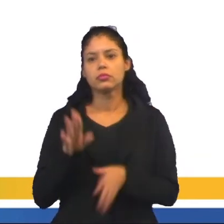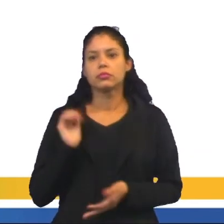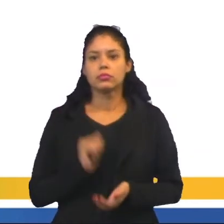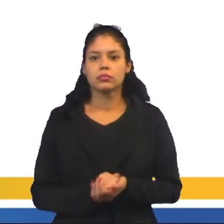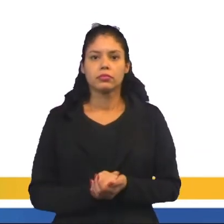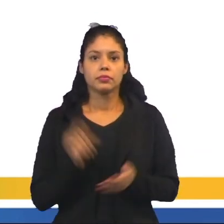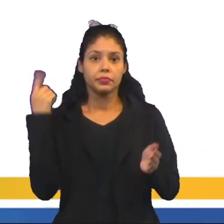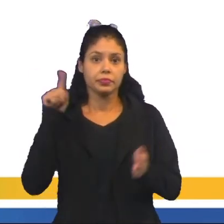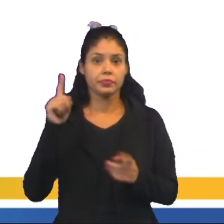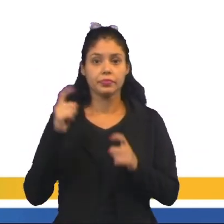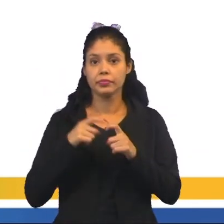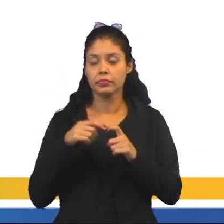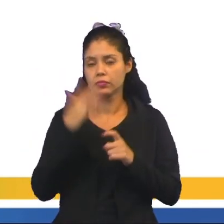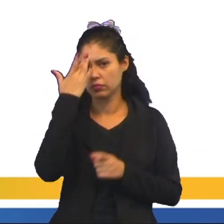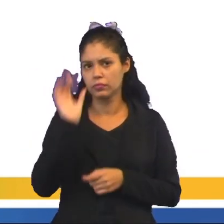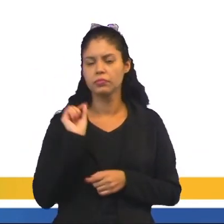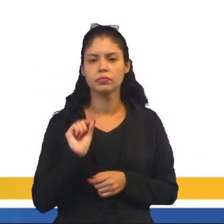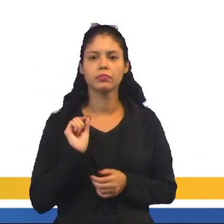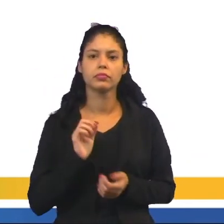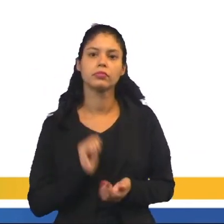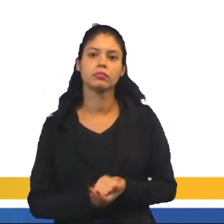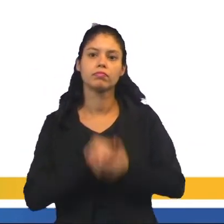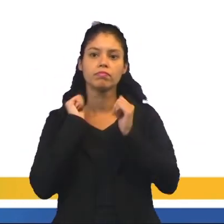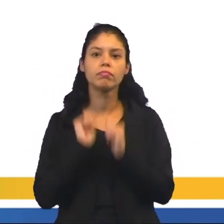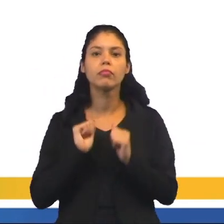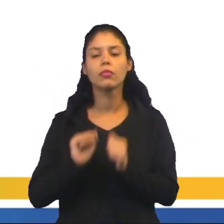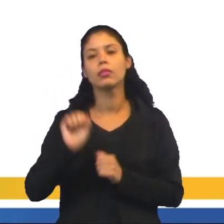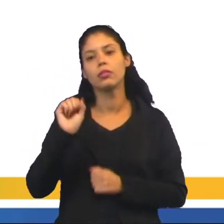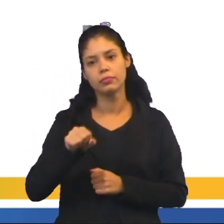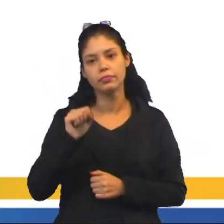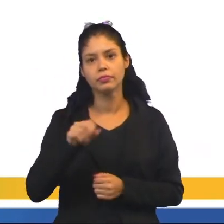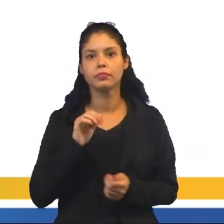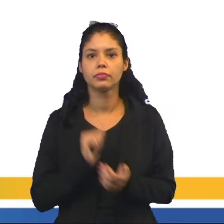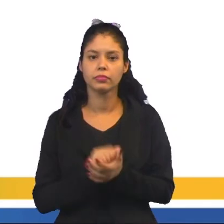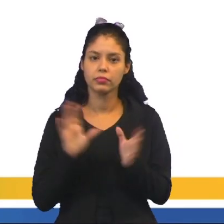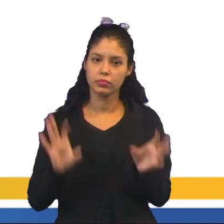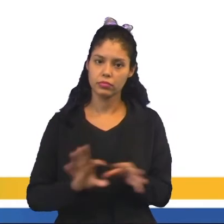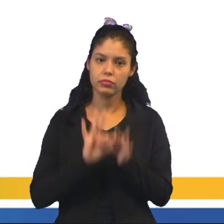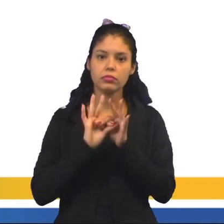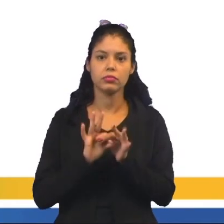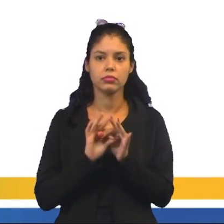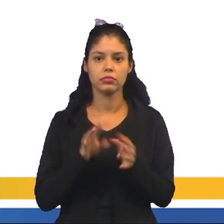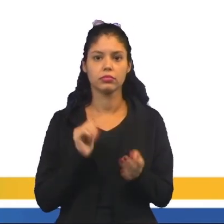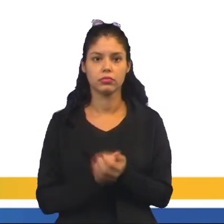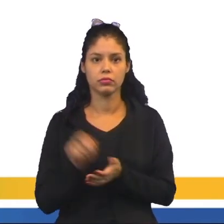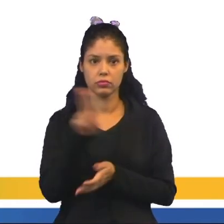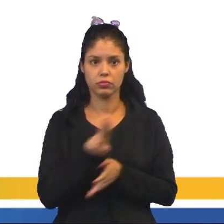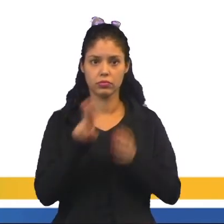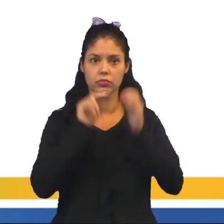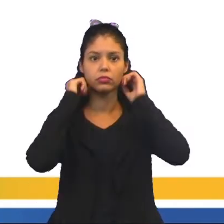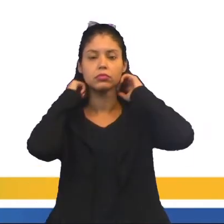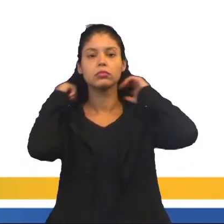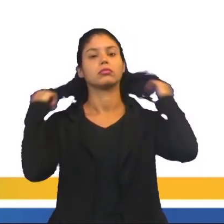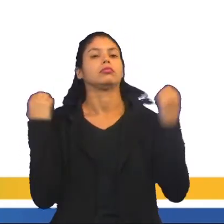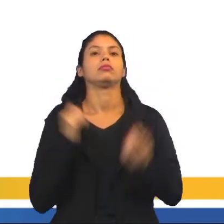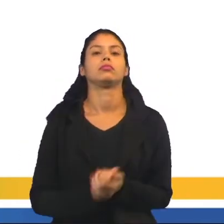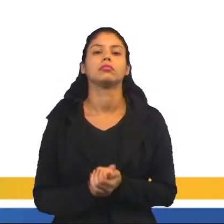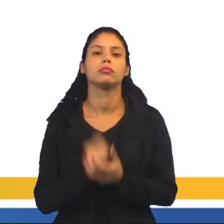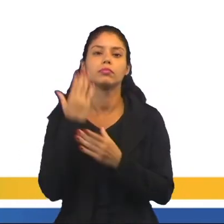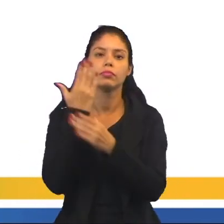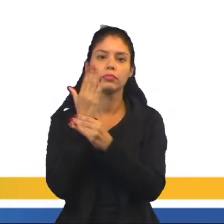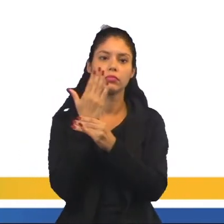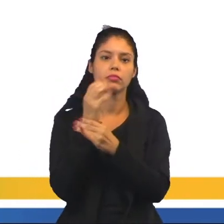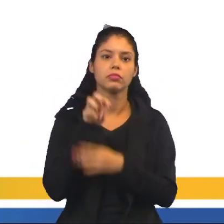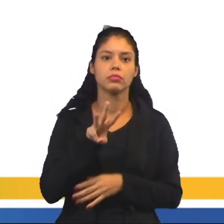médico sem saber o que é. Mas pode ser que seja ligado à questão do próprio uso do celular. E o pulso